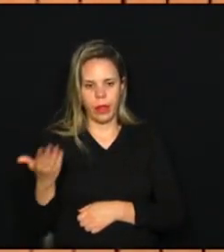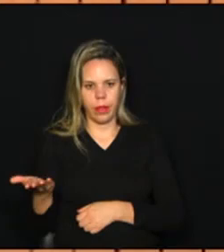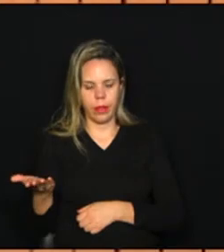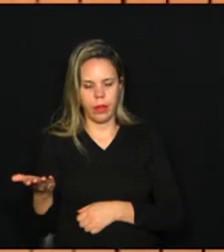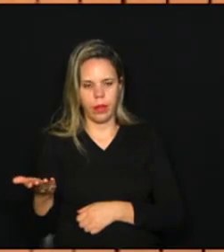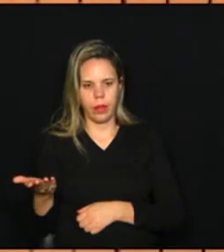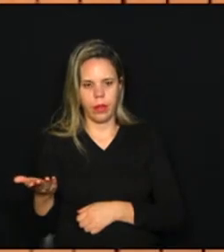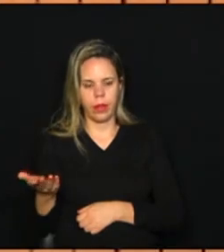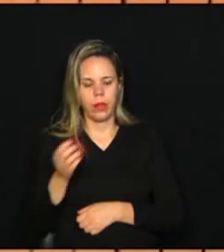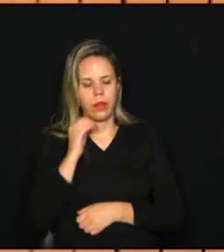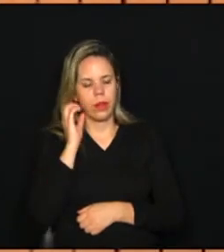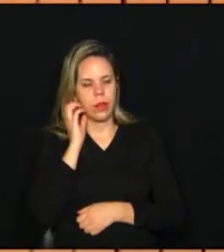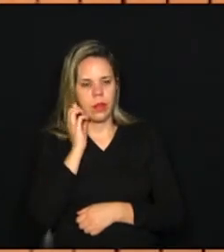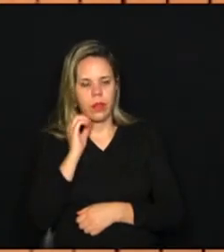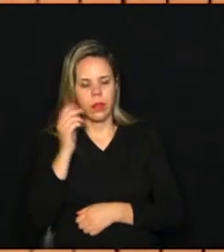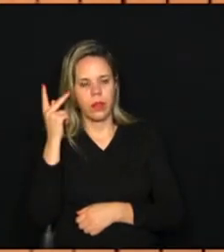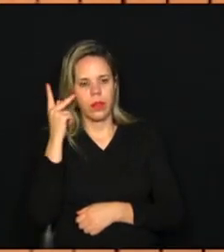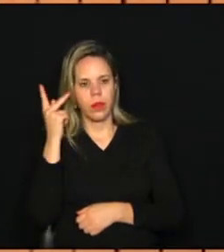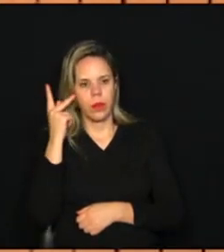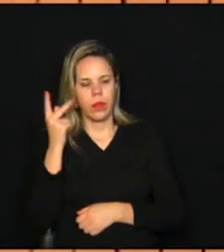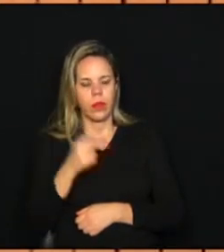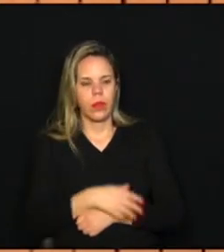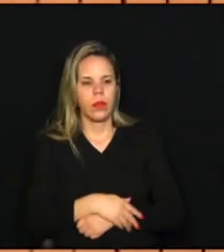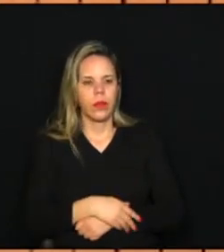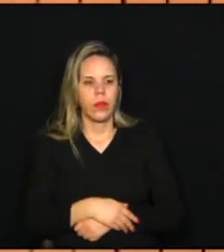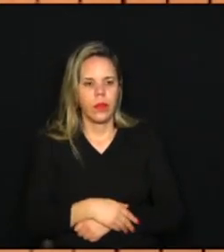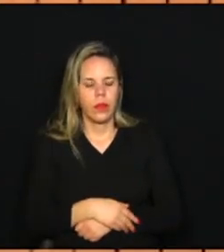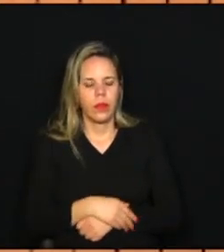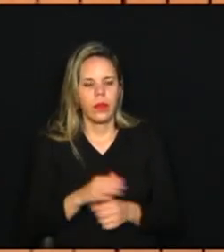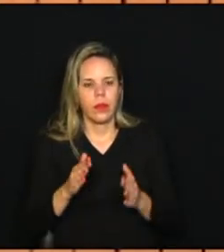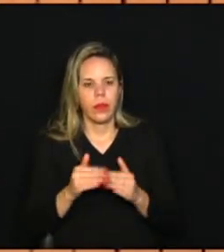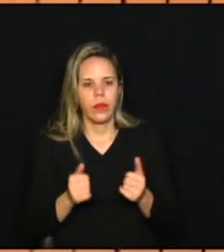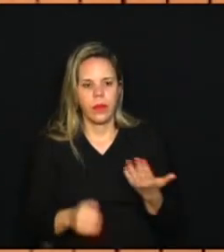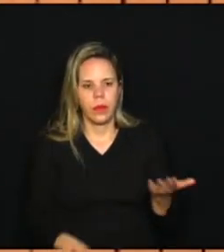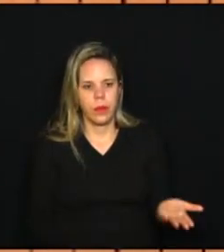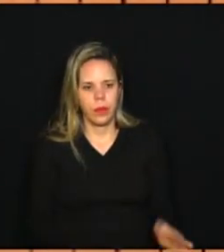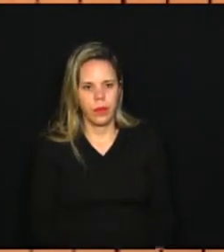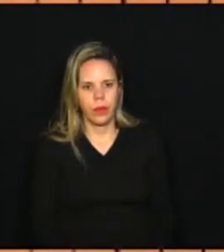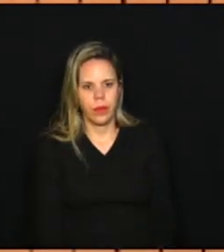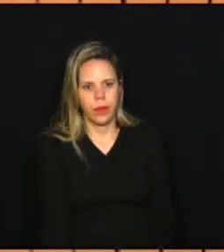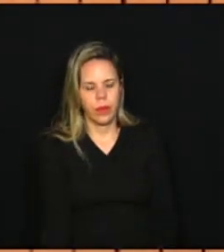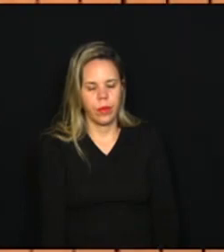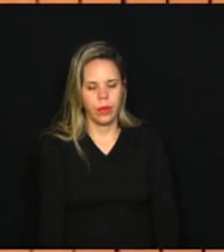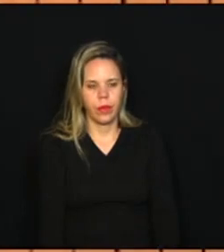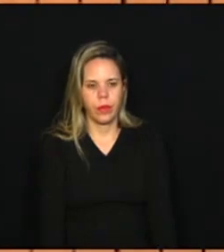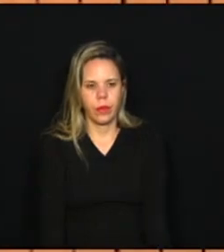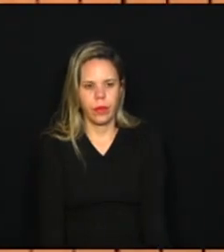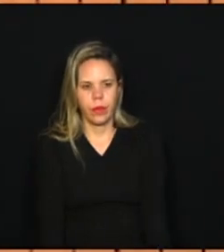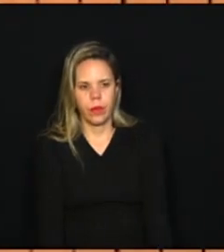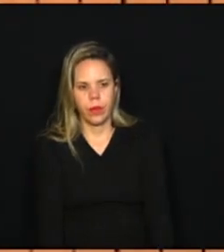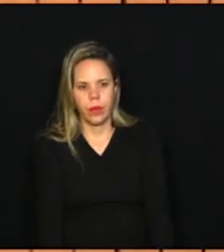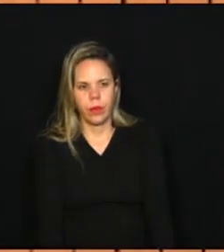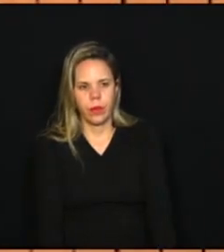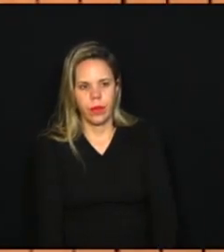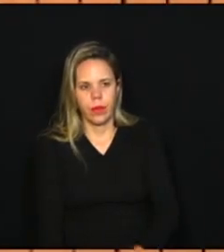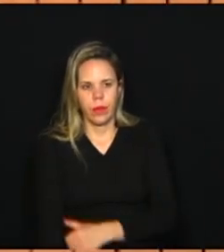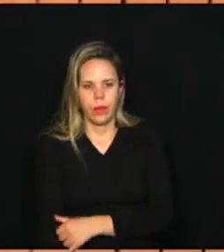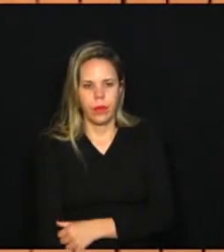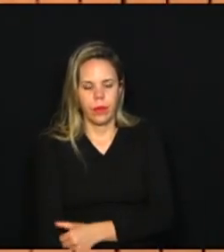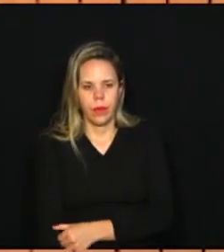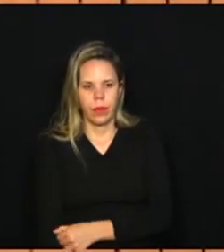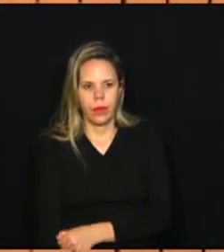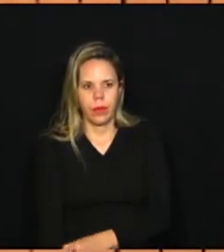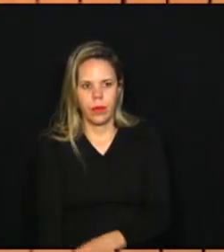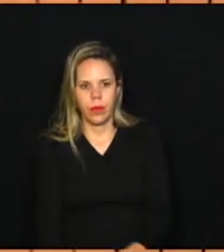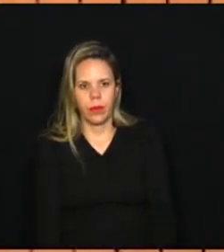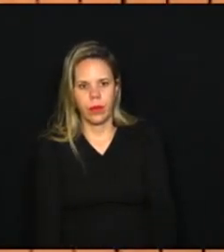da CUT São Paulo. Eu vou pedir para a doutora Juliana que